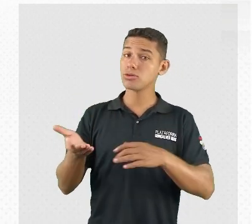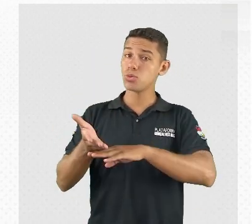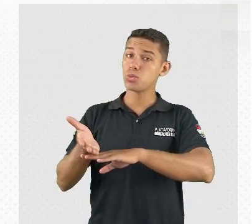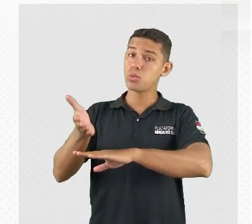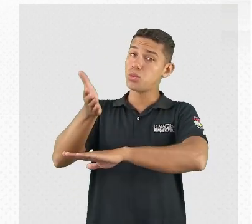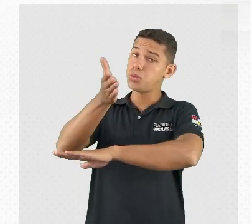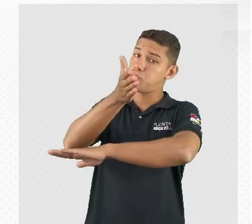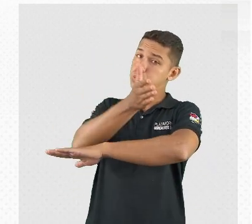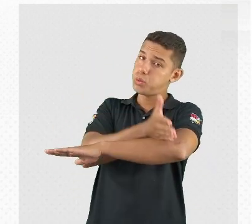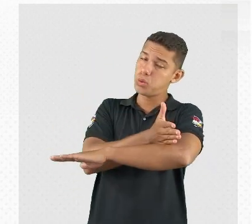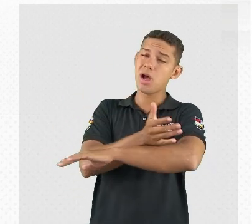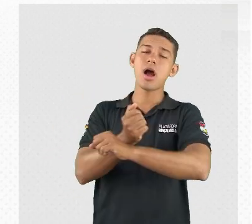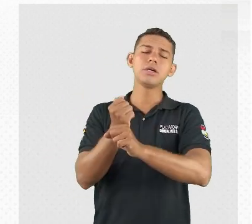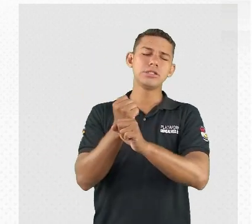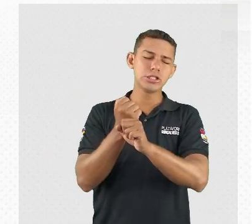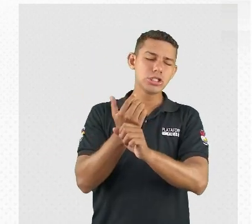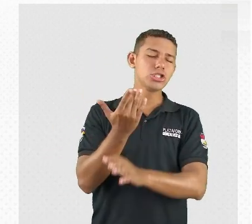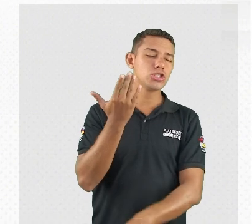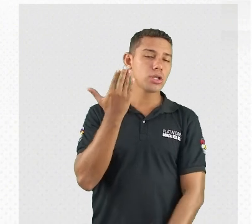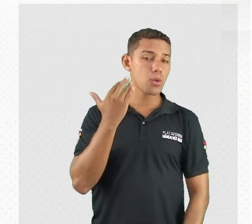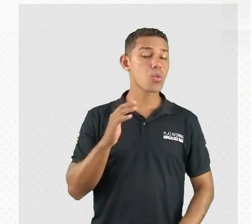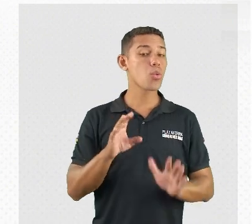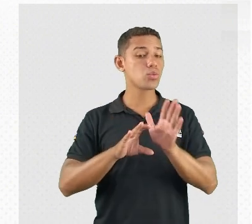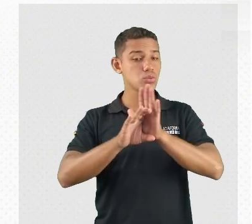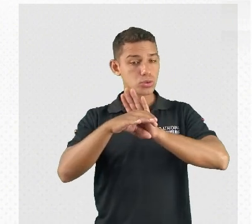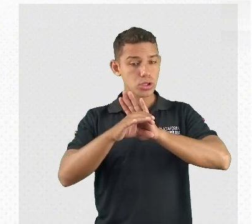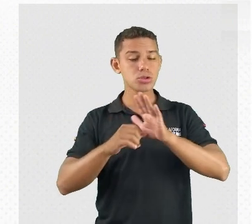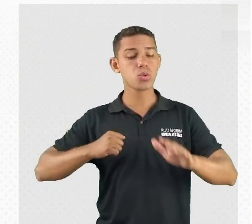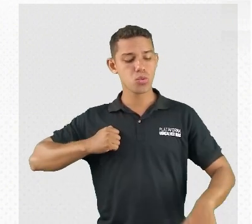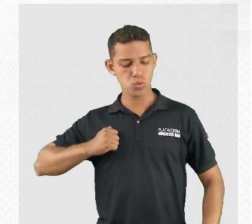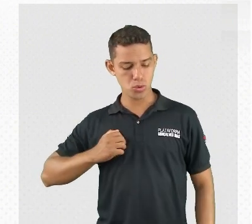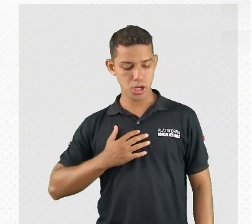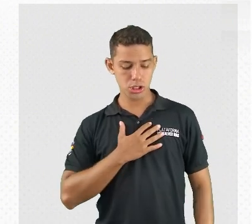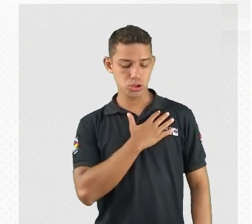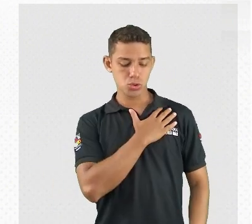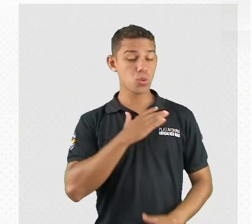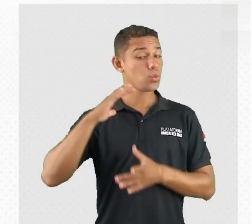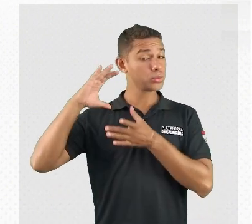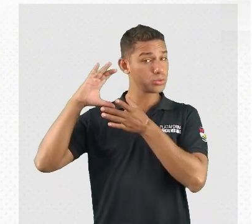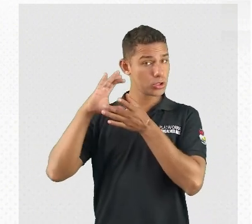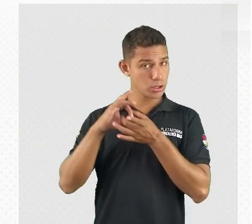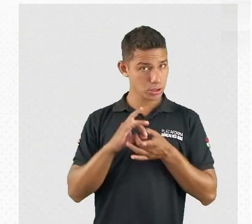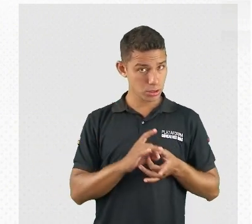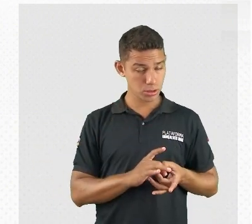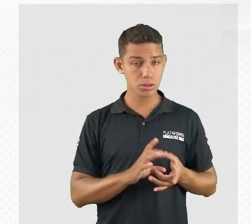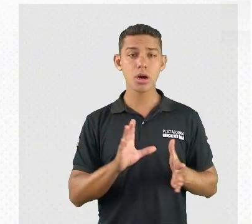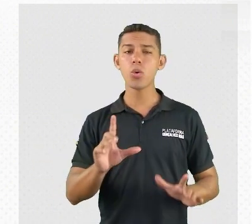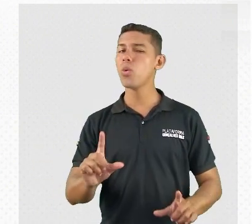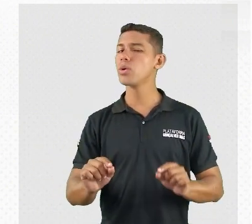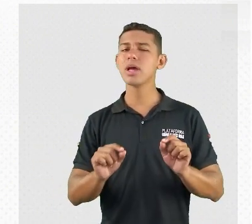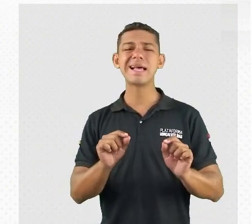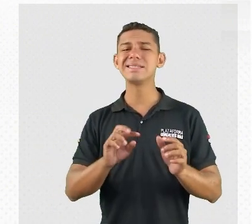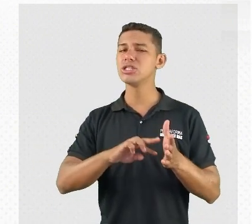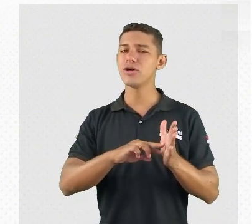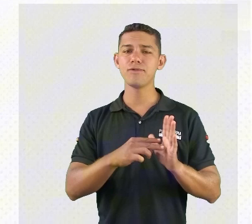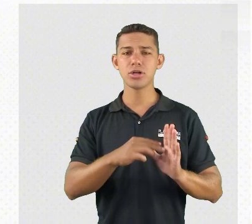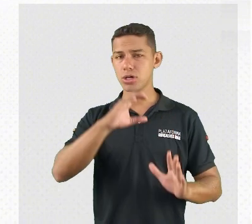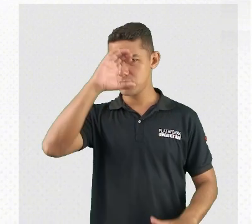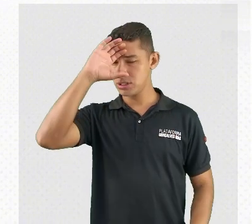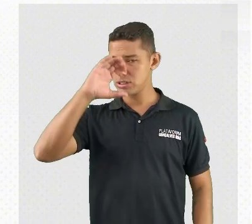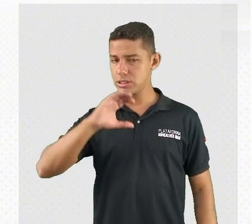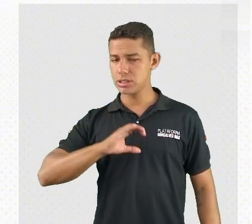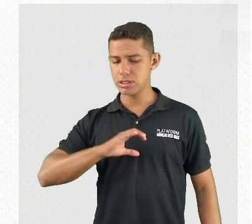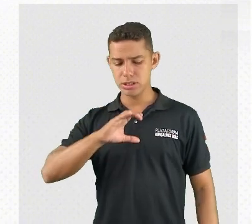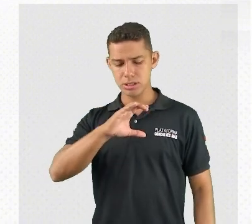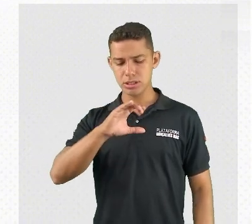aqui do contexto aristotélico. E, né, no contexto aristotélico, quem que são os cidadãos? Né?